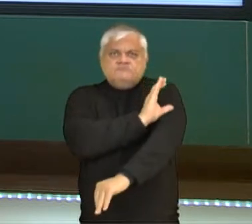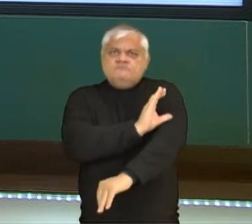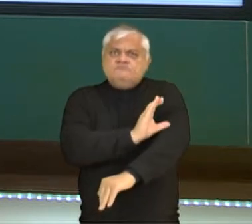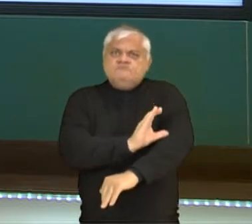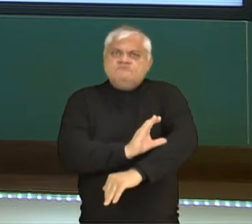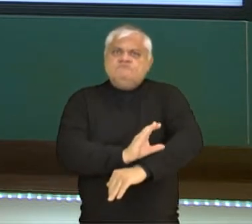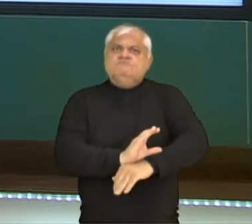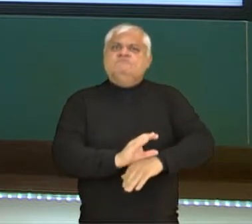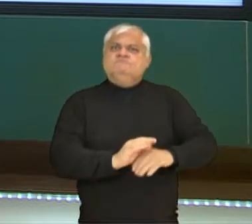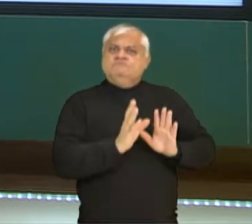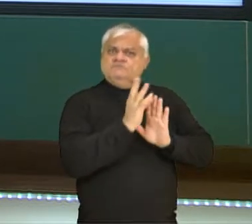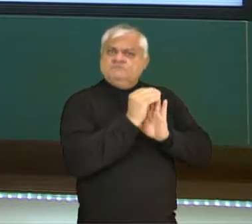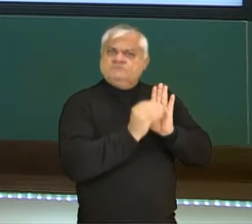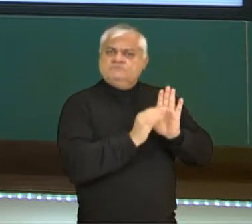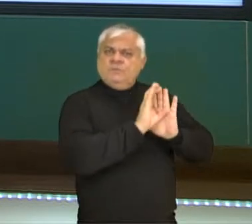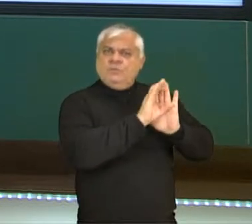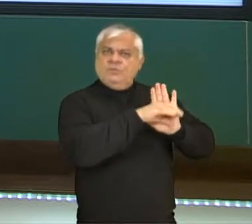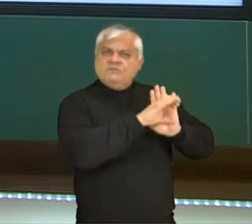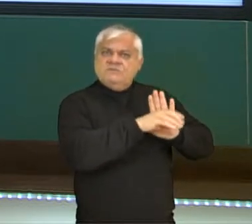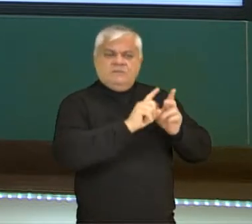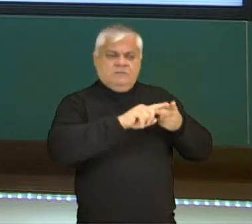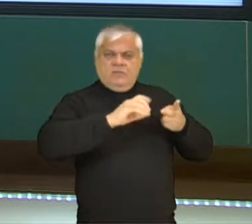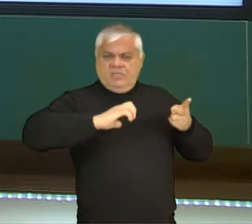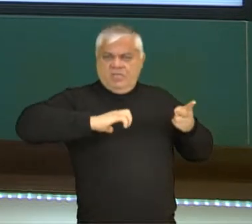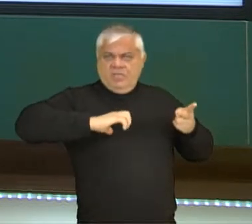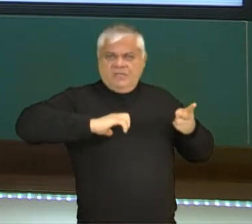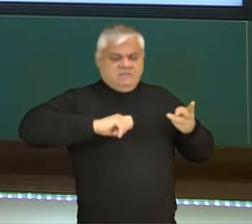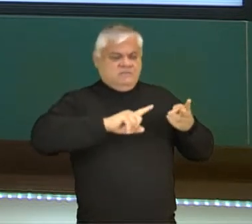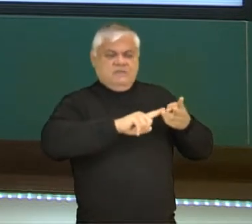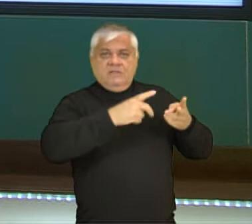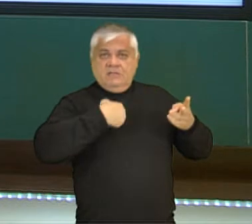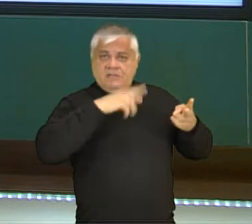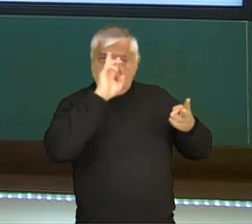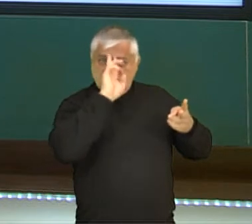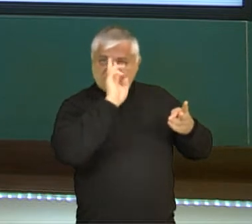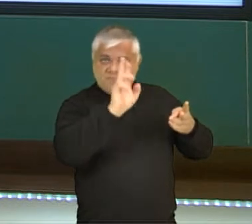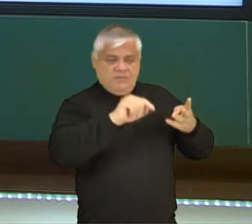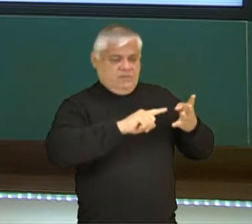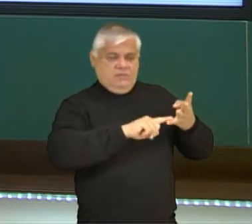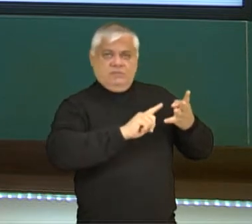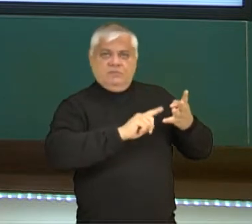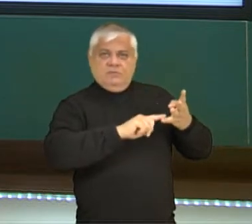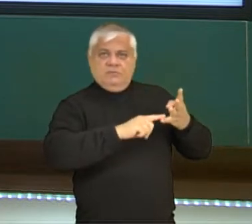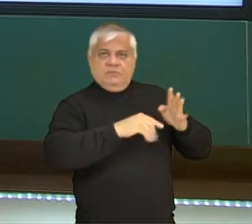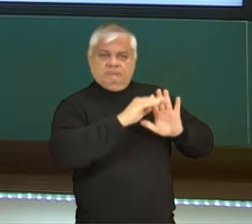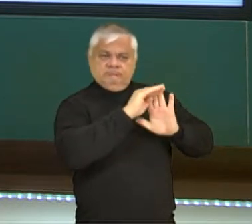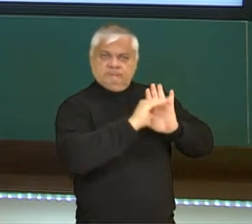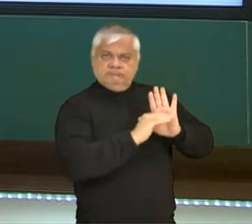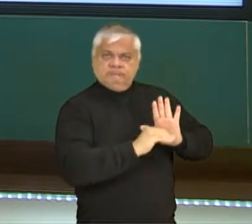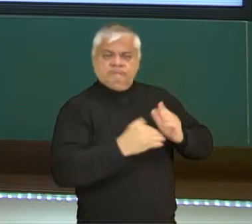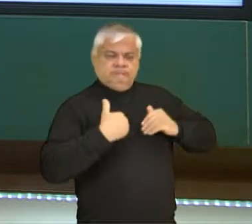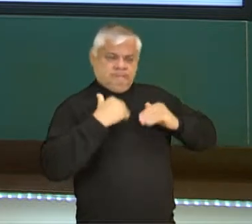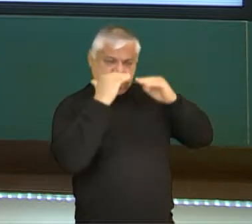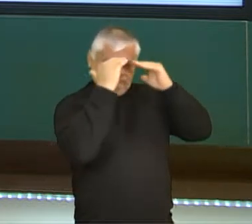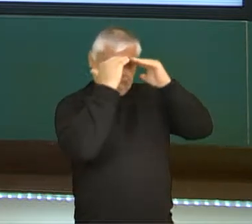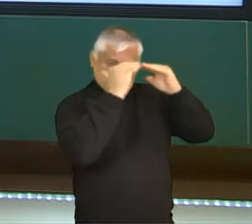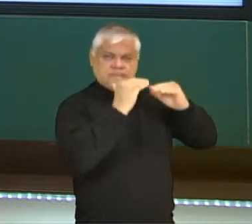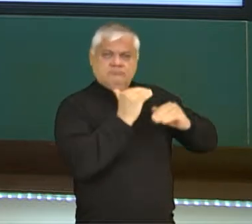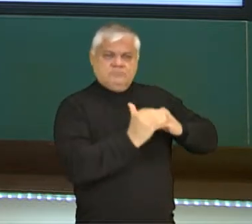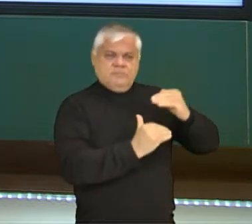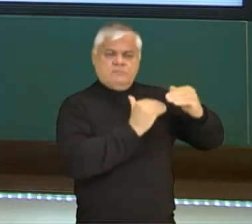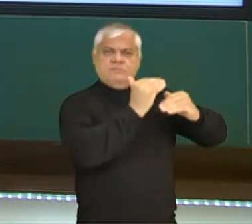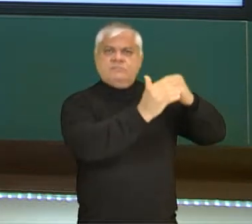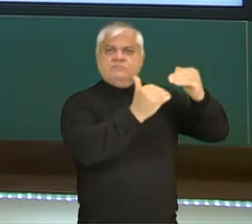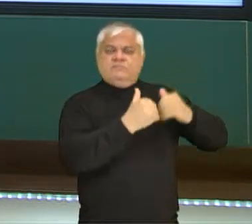de alguns conceitos, né? De ética, de respeito à ordem, de respeito à hierarquia, né?